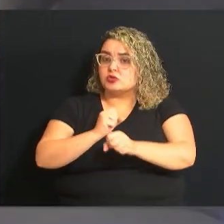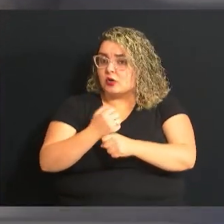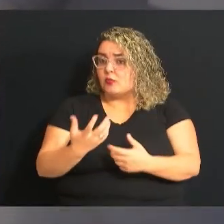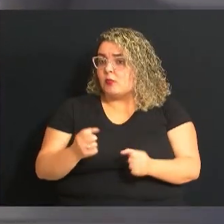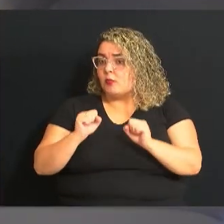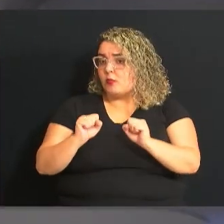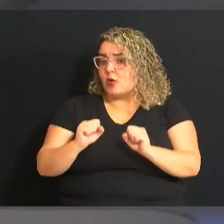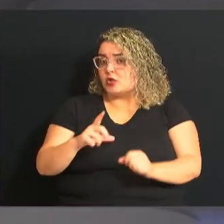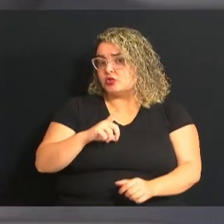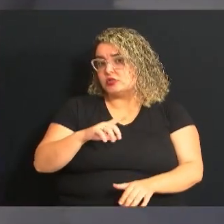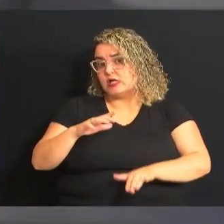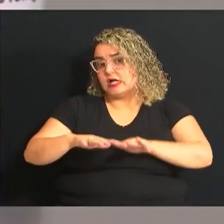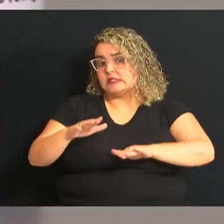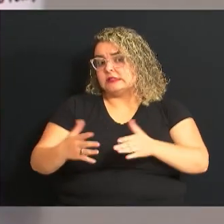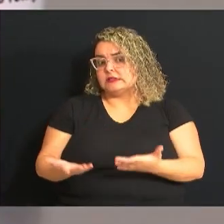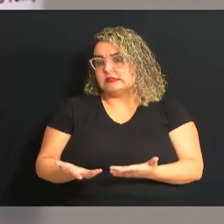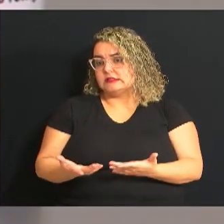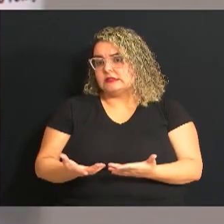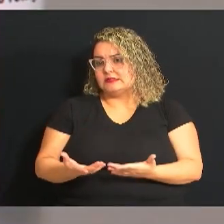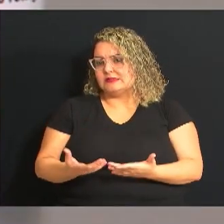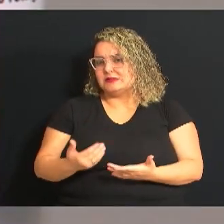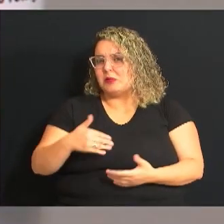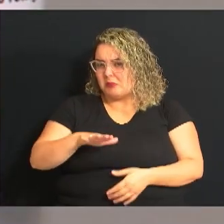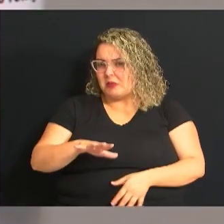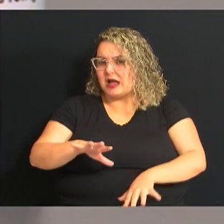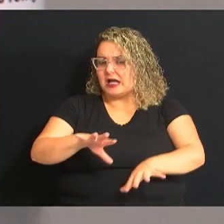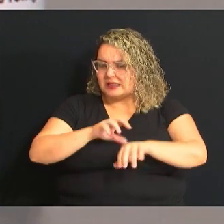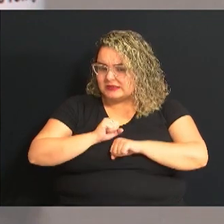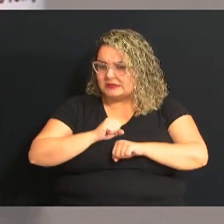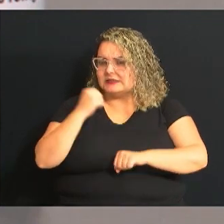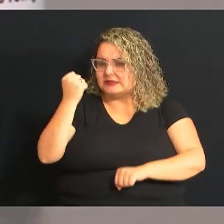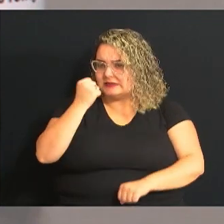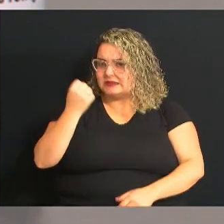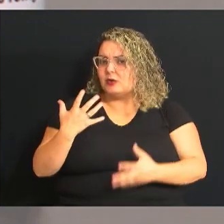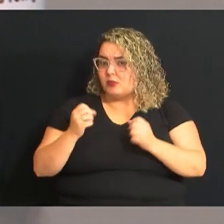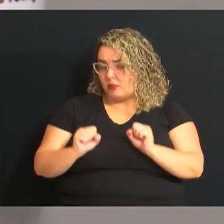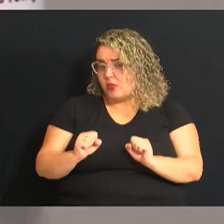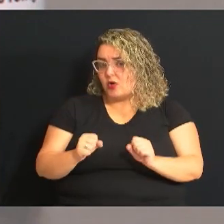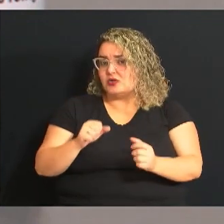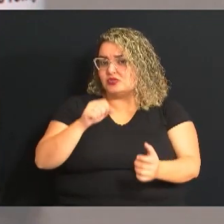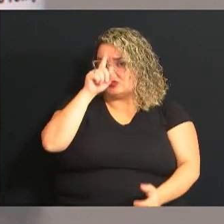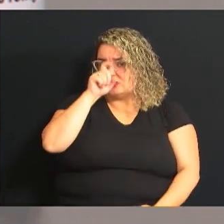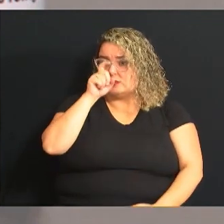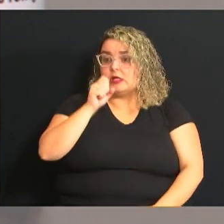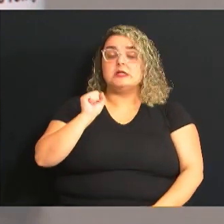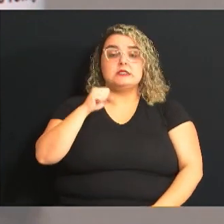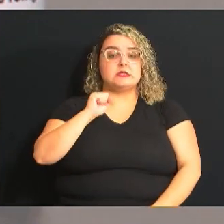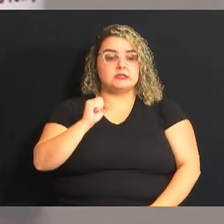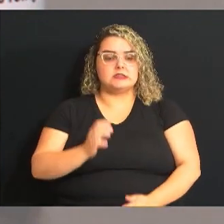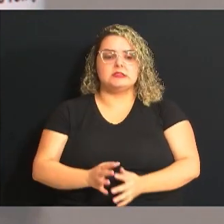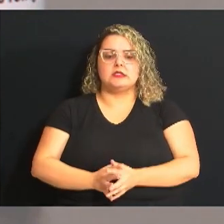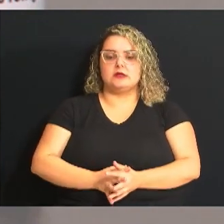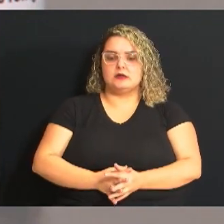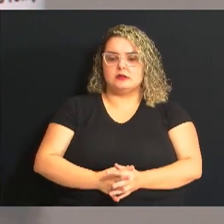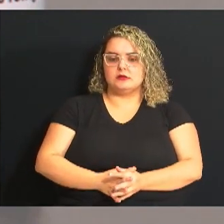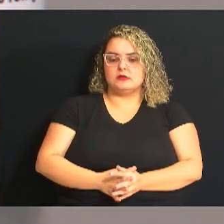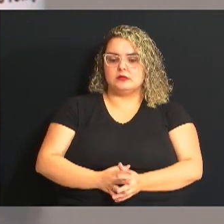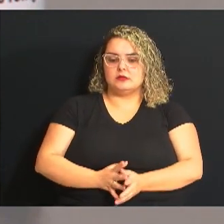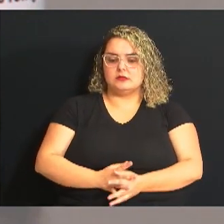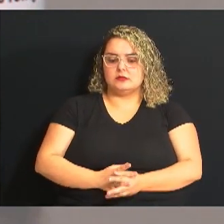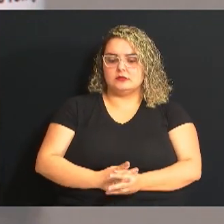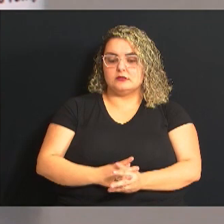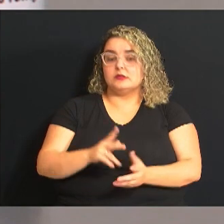quem sabe, mais casos assim graves que possam levar ao hospital? Sim. Na